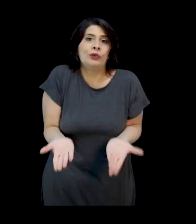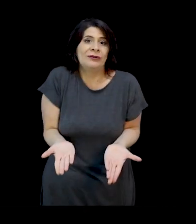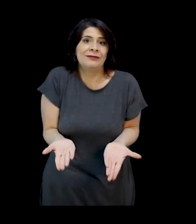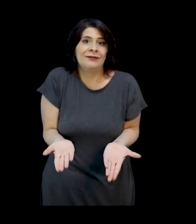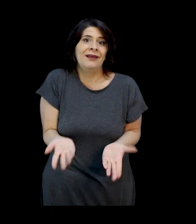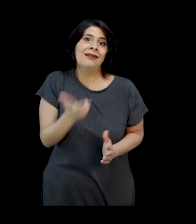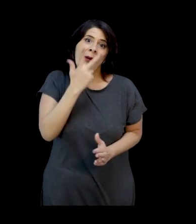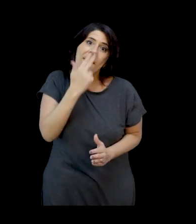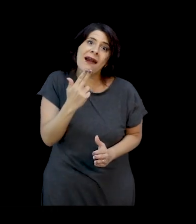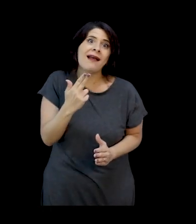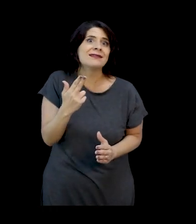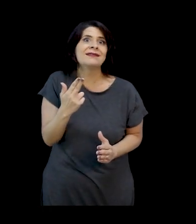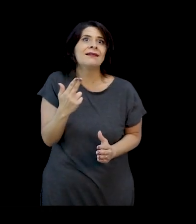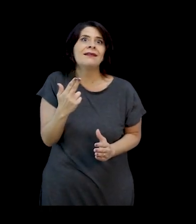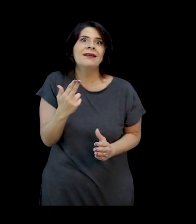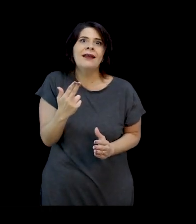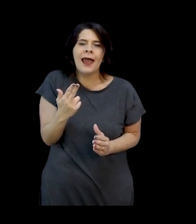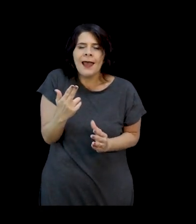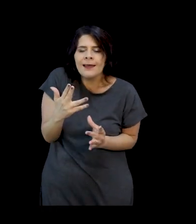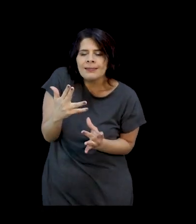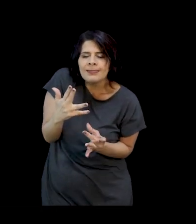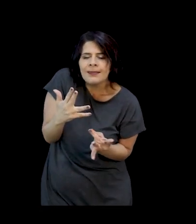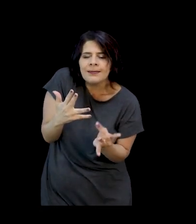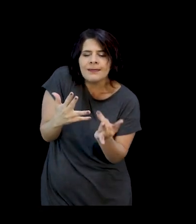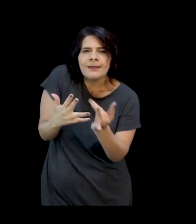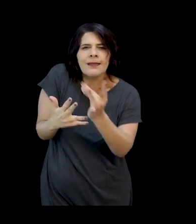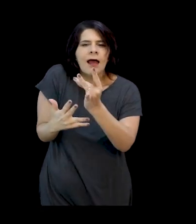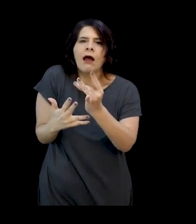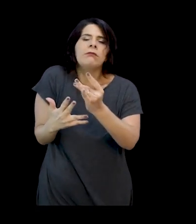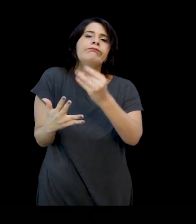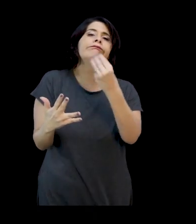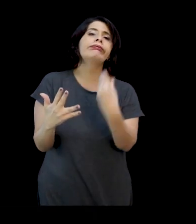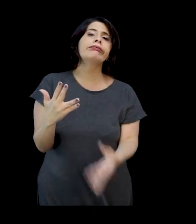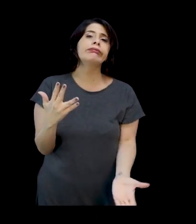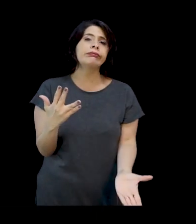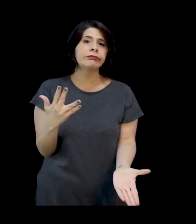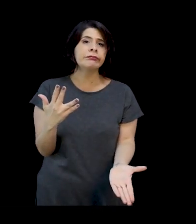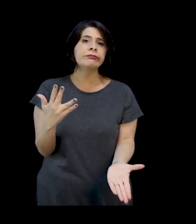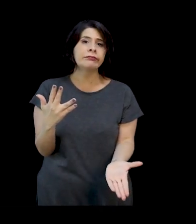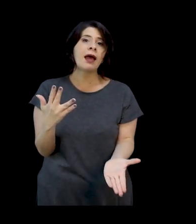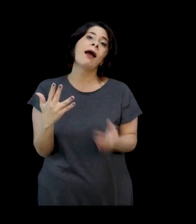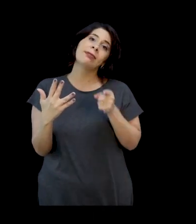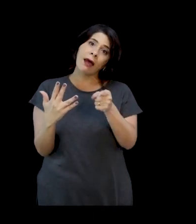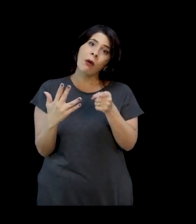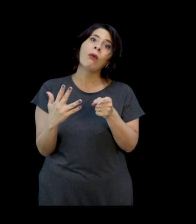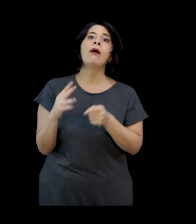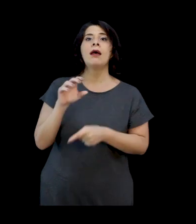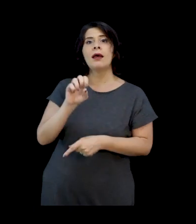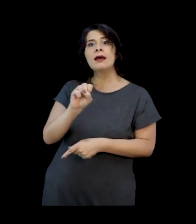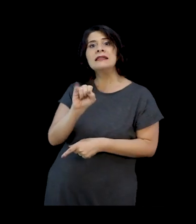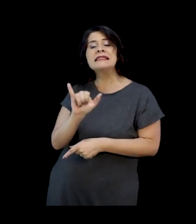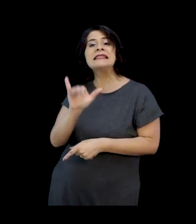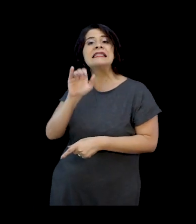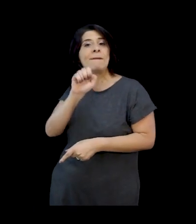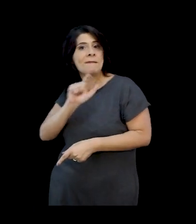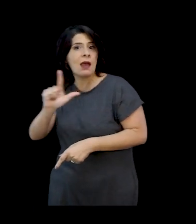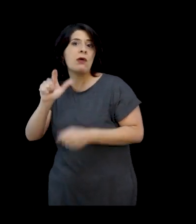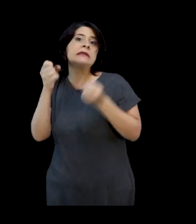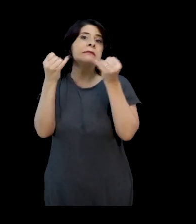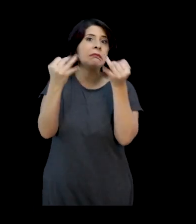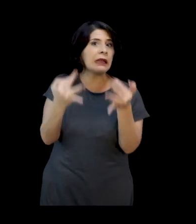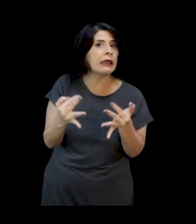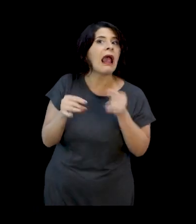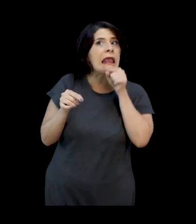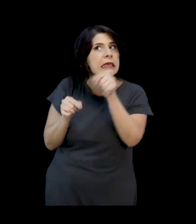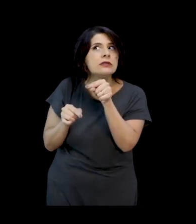muita argúcia, o Zimmel identifica como sendo a característica fundamental e imprescindível